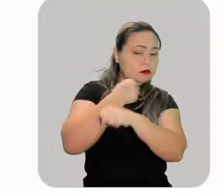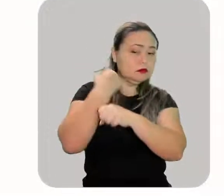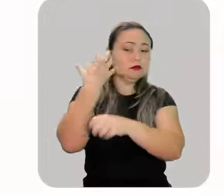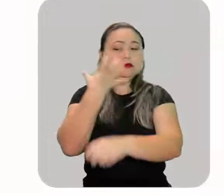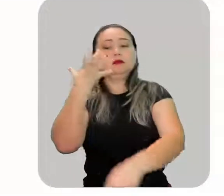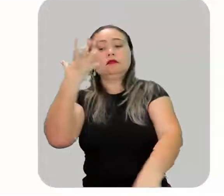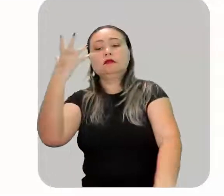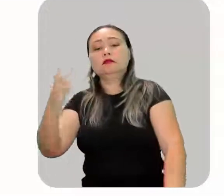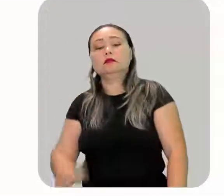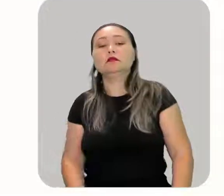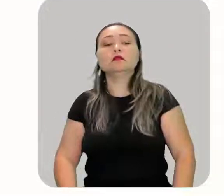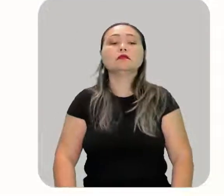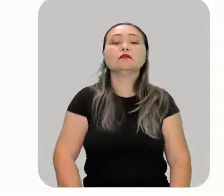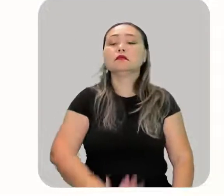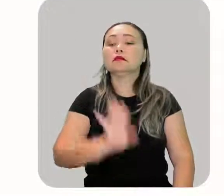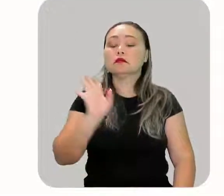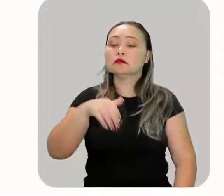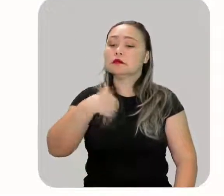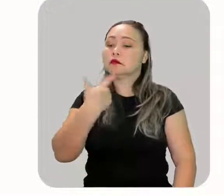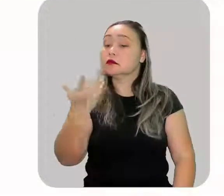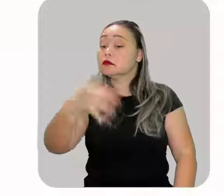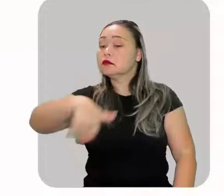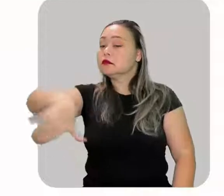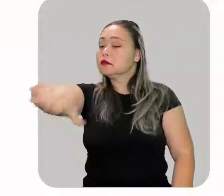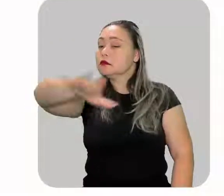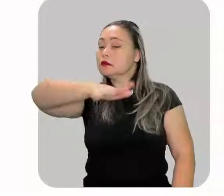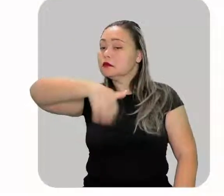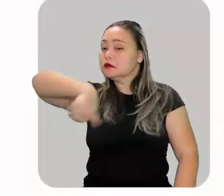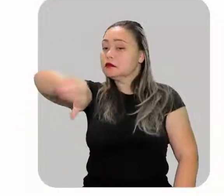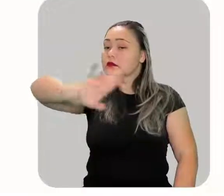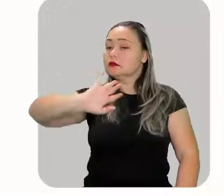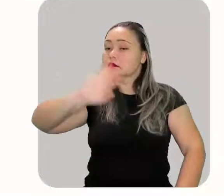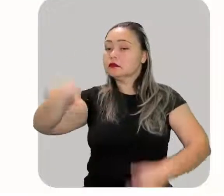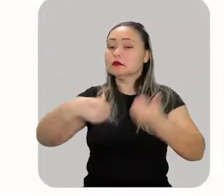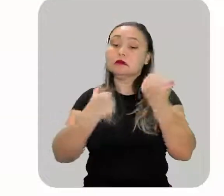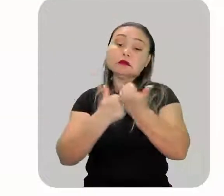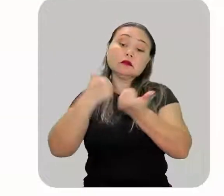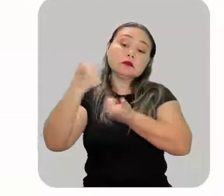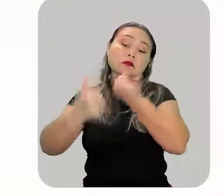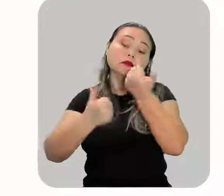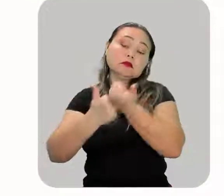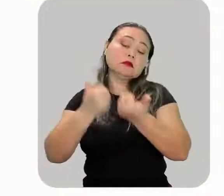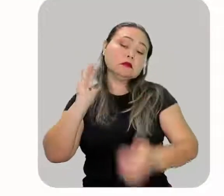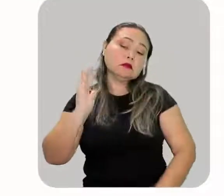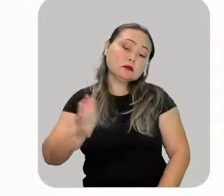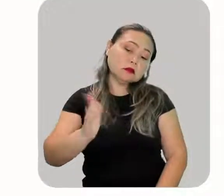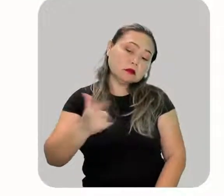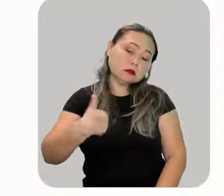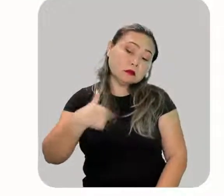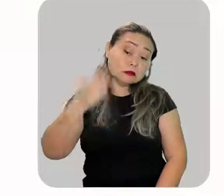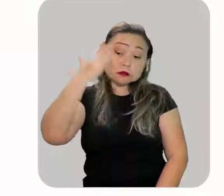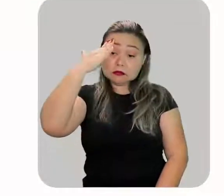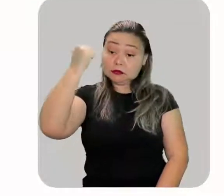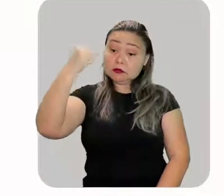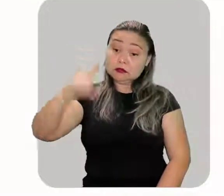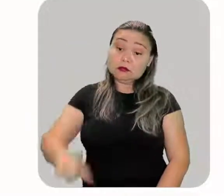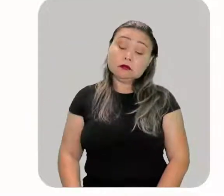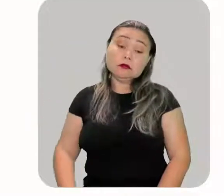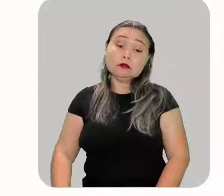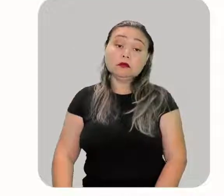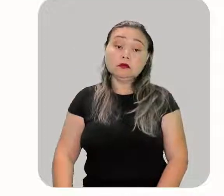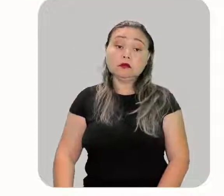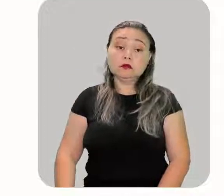gaiteiro! Vamos lá então, e aí a galera já substituiu? Já, né? Tem gente que falou assim, já tem um que eu tenho certeza.